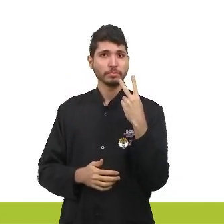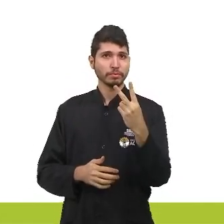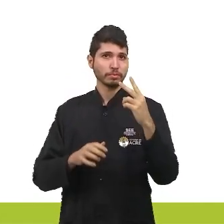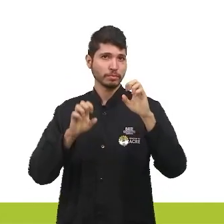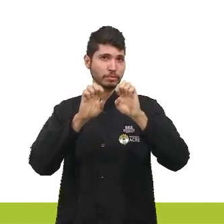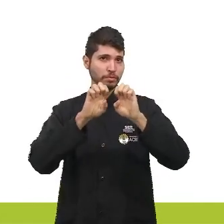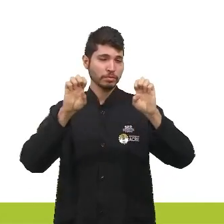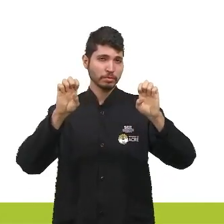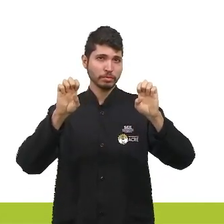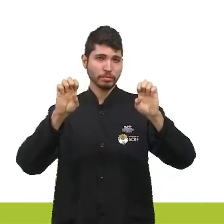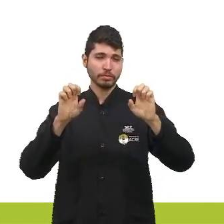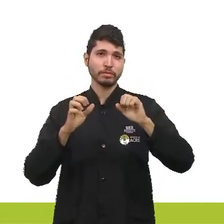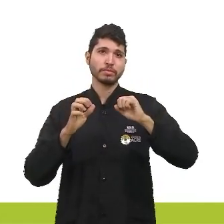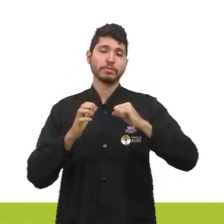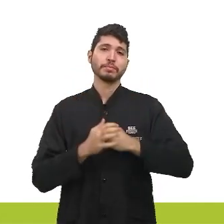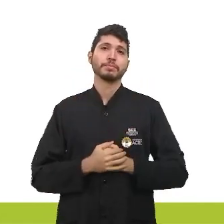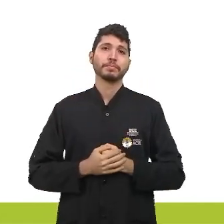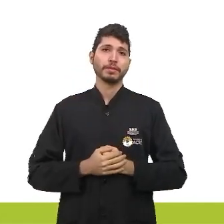sistema. Vou colocar aqui embaixo.